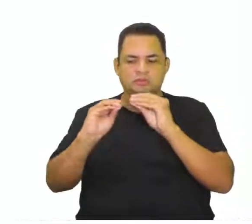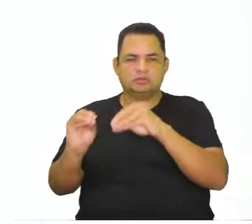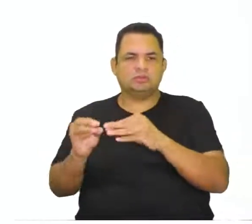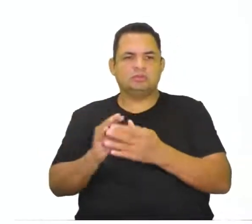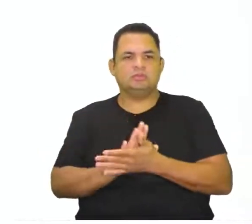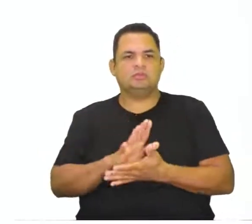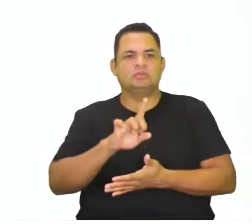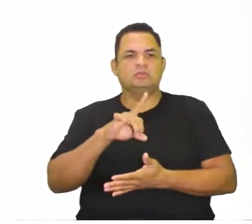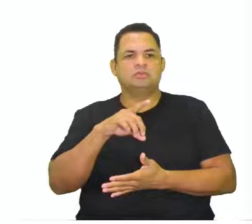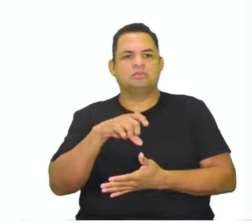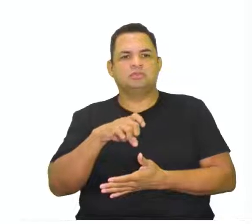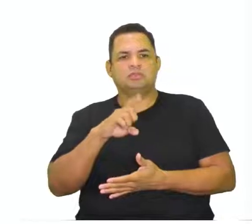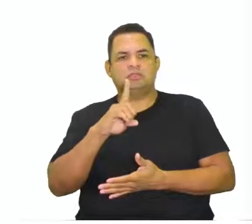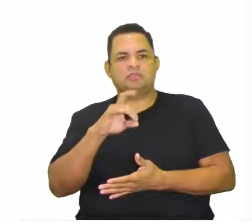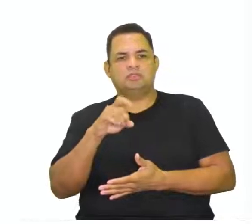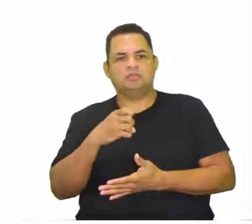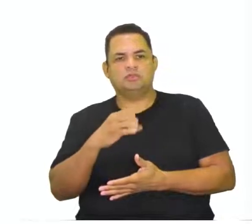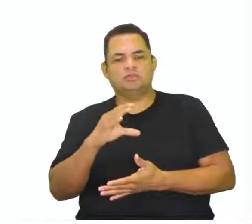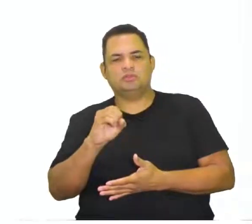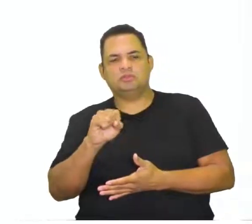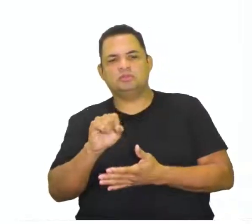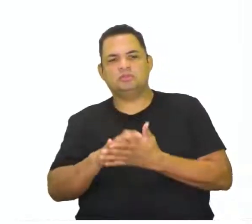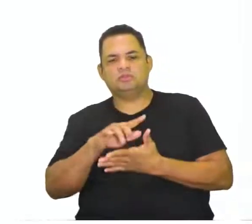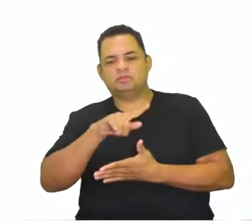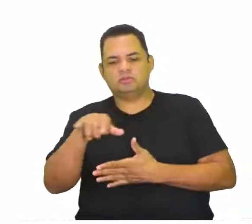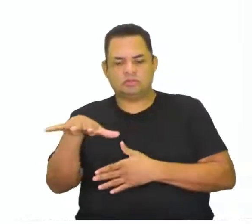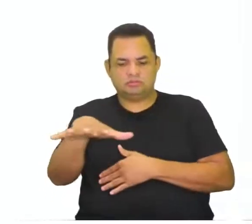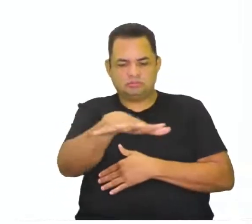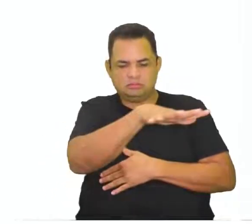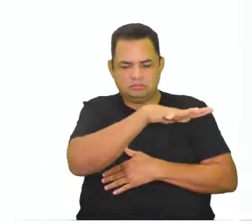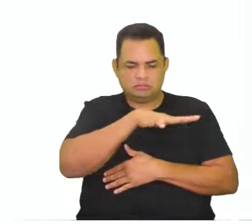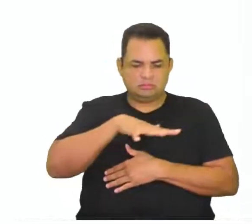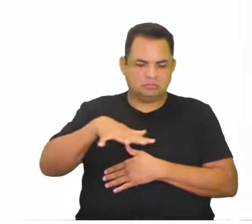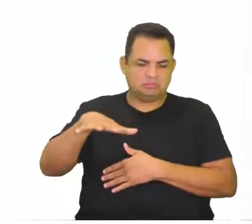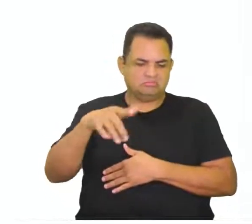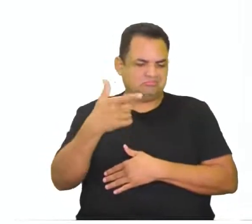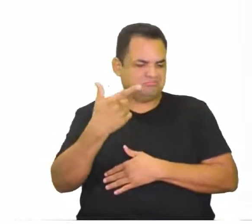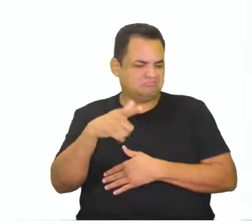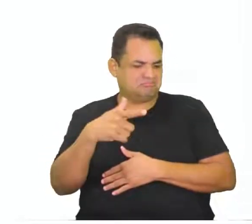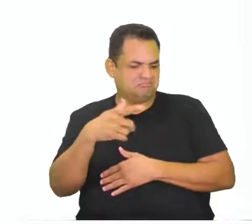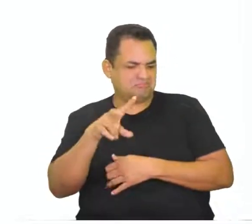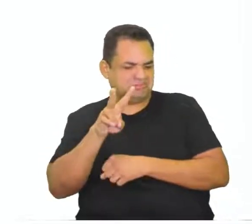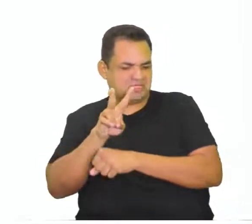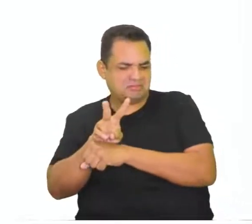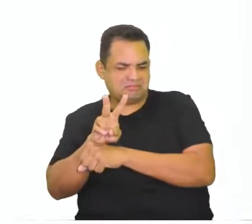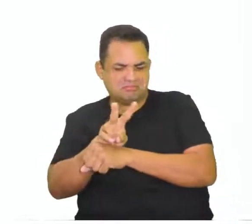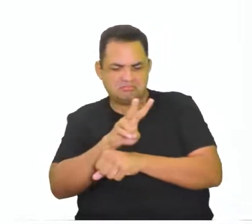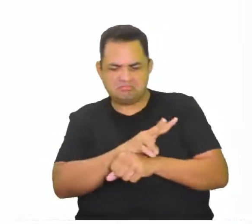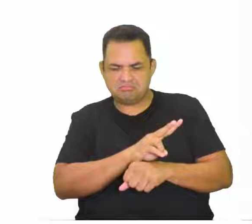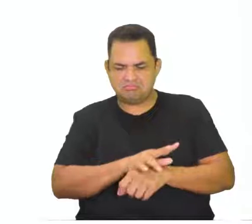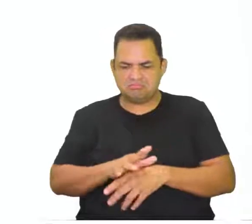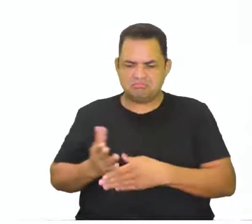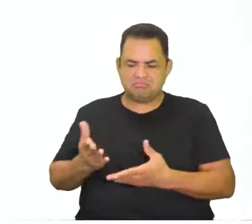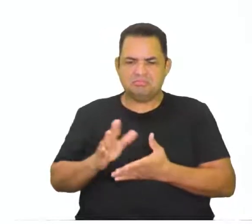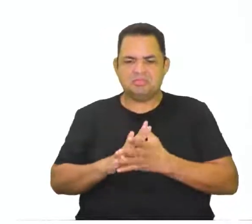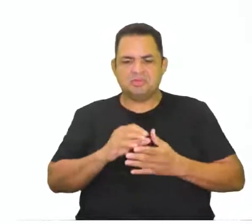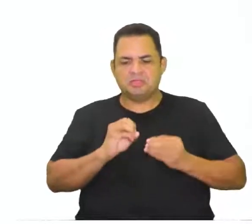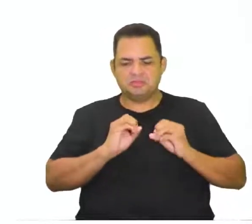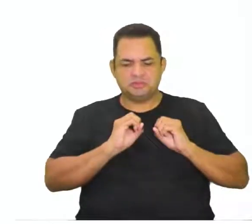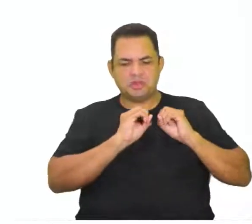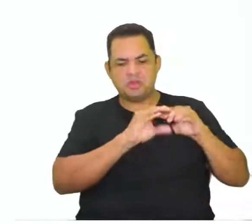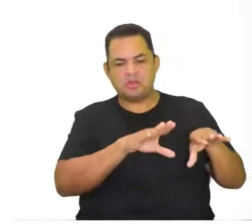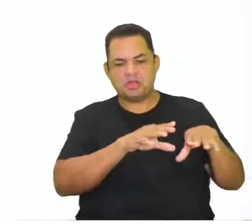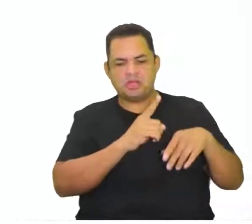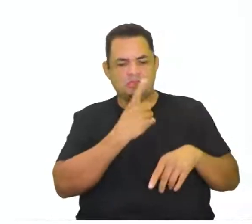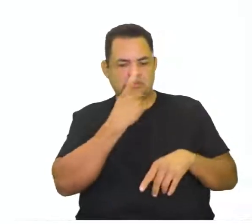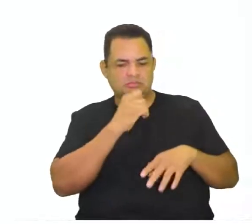são os lixões, que são aquelas áreas sem nenhum tratamento, onde são apenas colocados sobre o solo